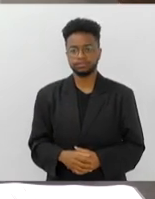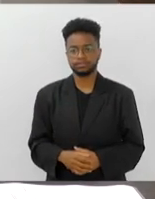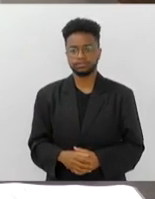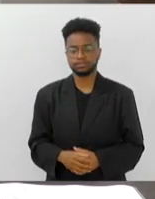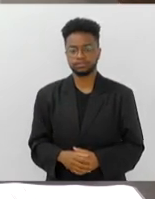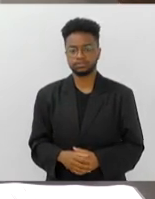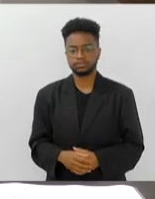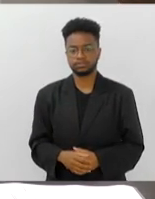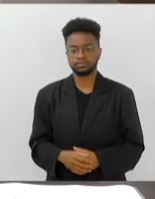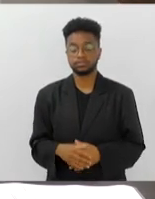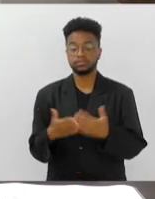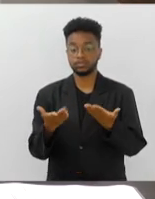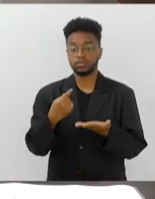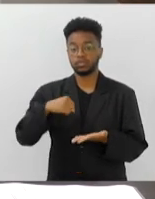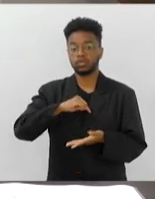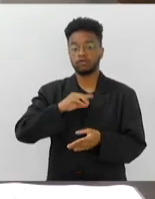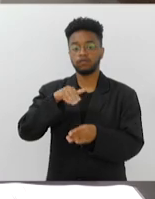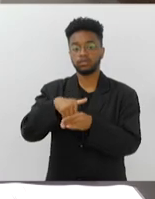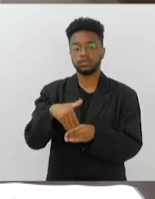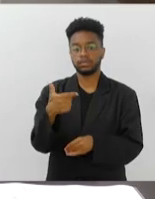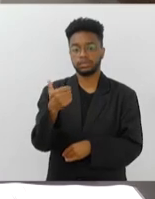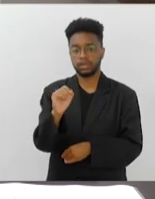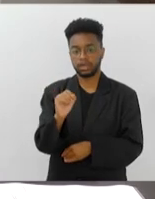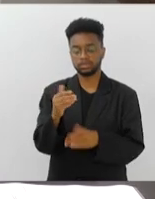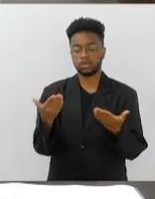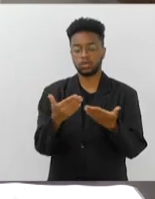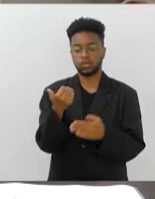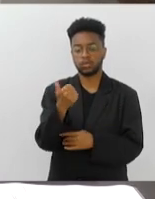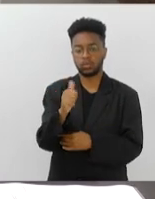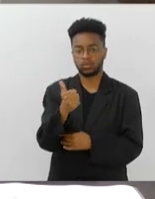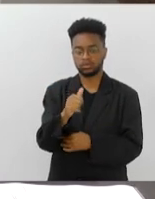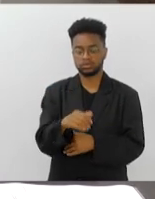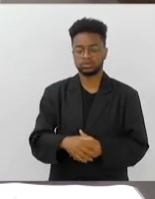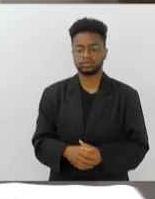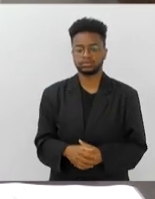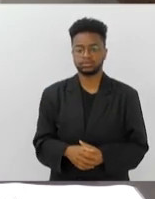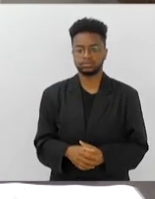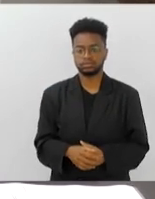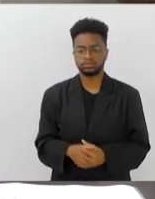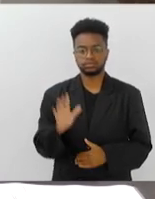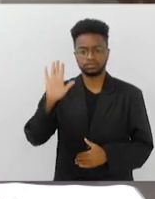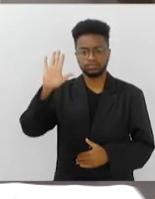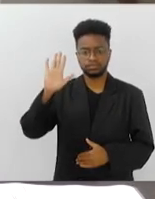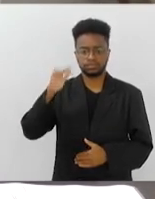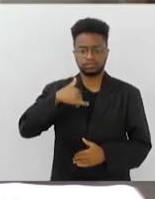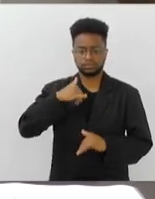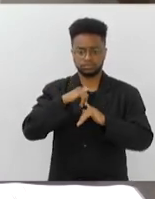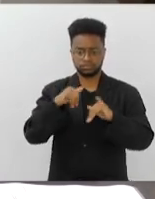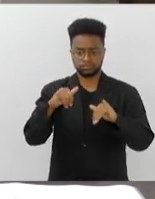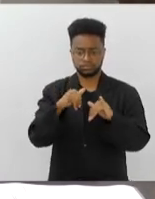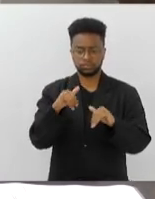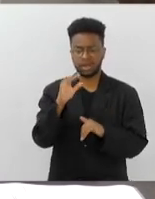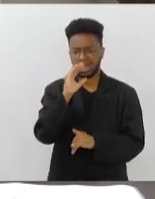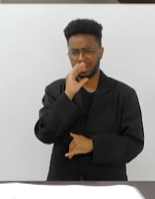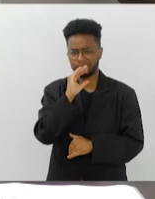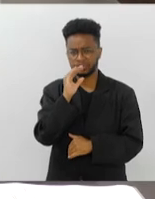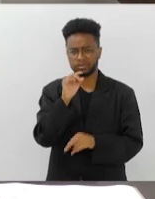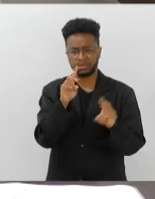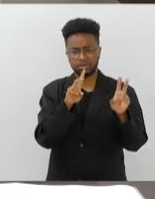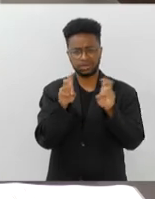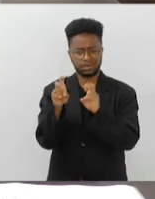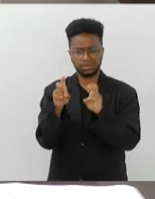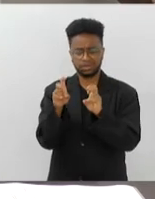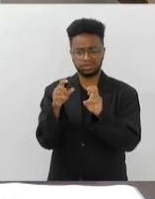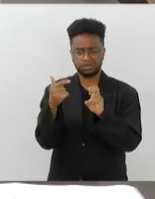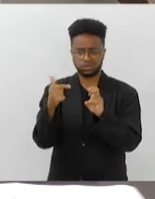já votamos o 10, vamos para o 11. Pela ordem, presidente. Deputado Mink. Rapidinho, é um tema fora de